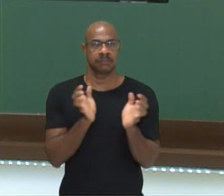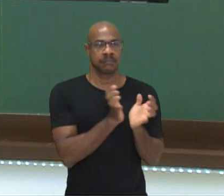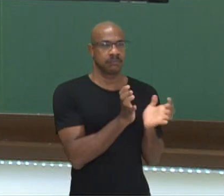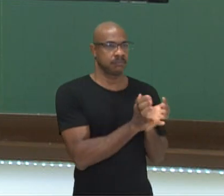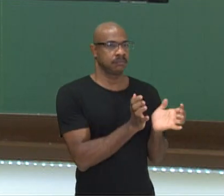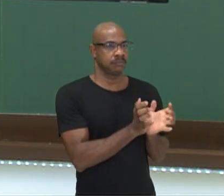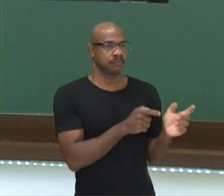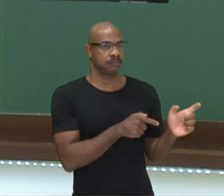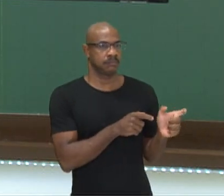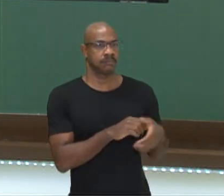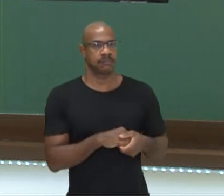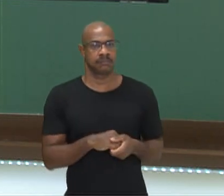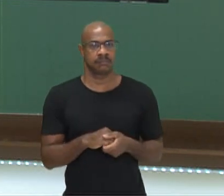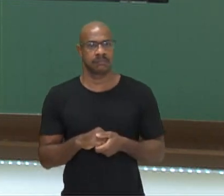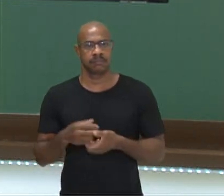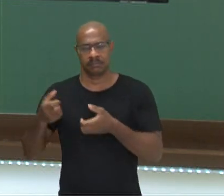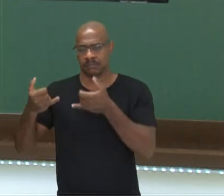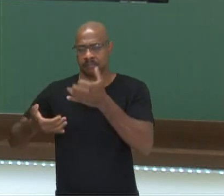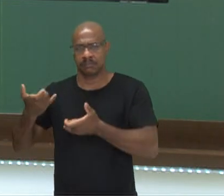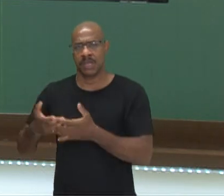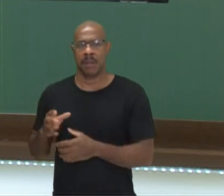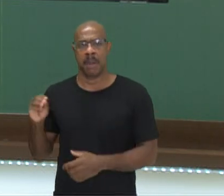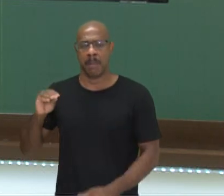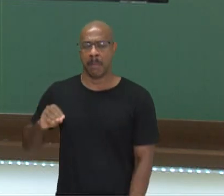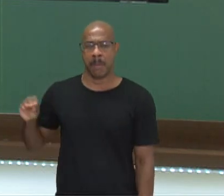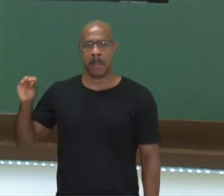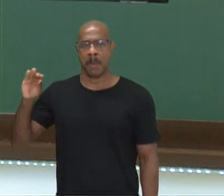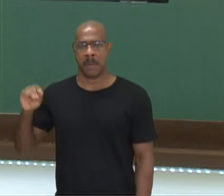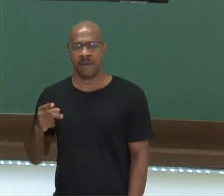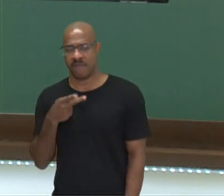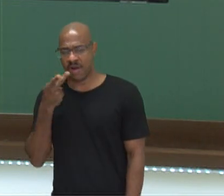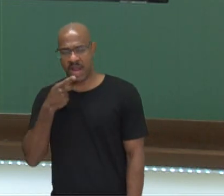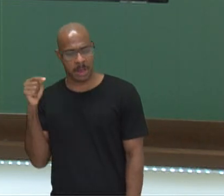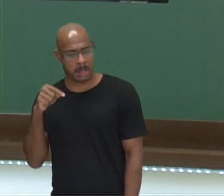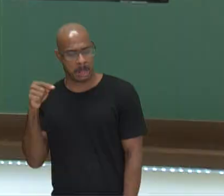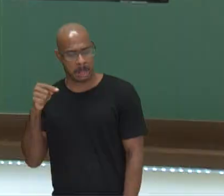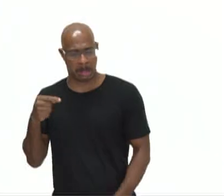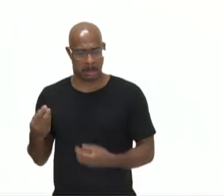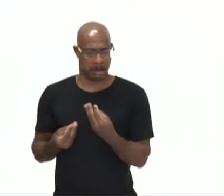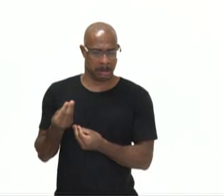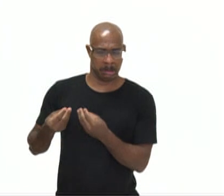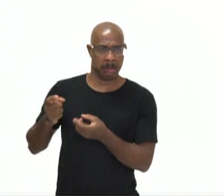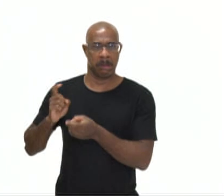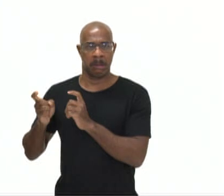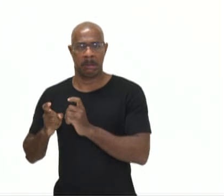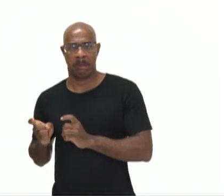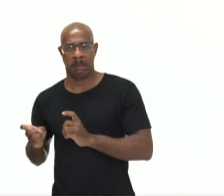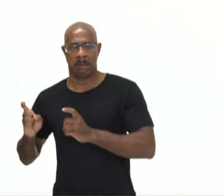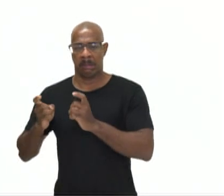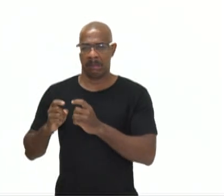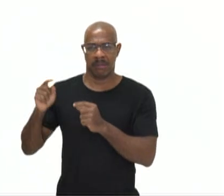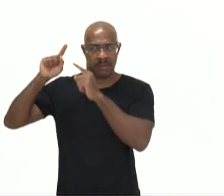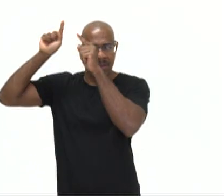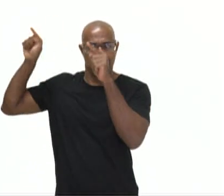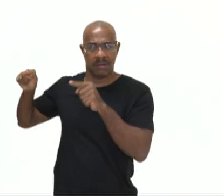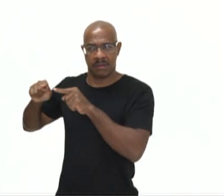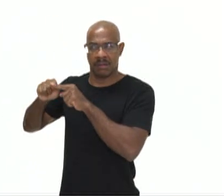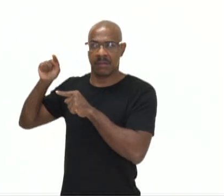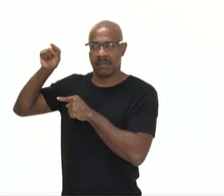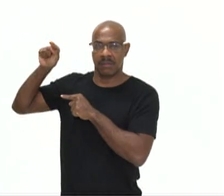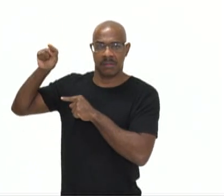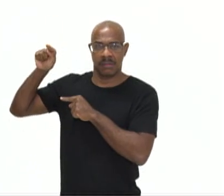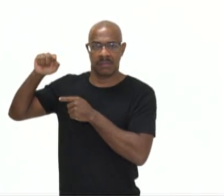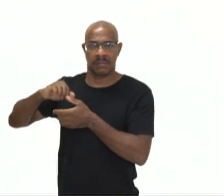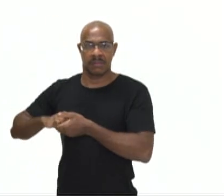ele começa a apontar, gesticular e falar, mesmo que não tenhamos as palavras, aqui temos um balão de fala e as